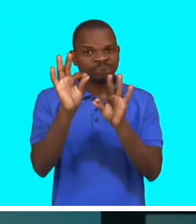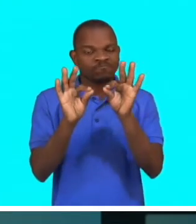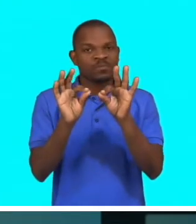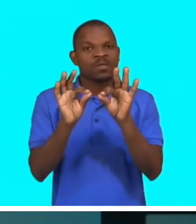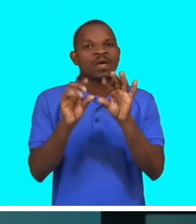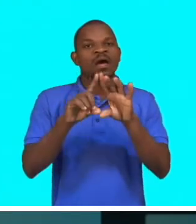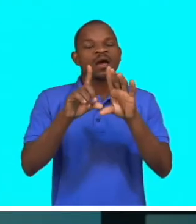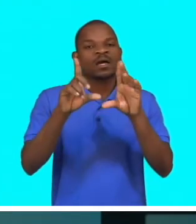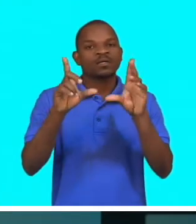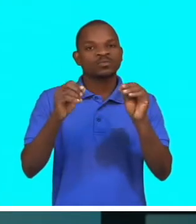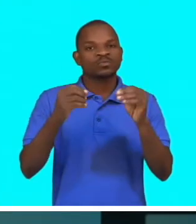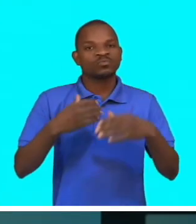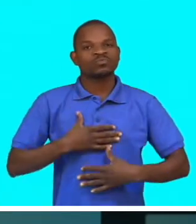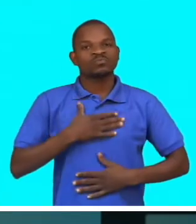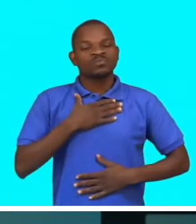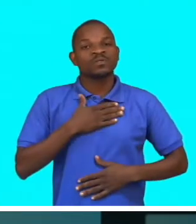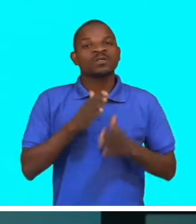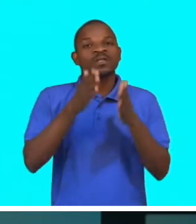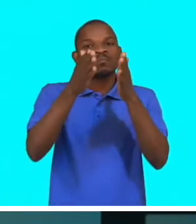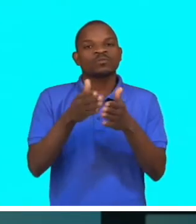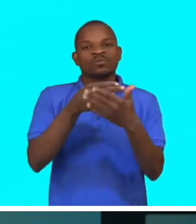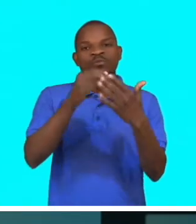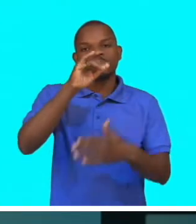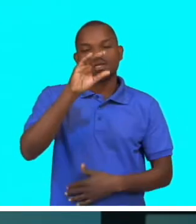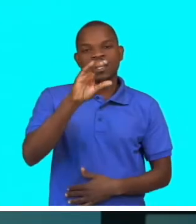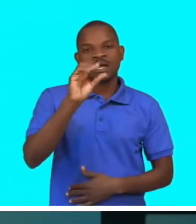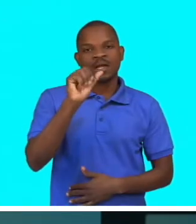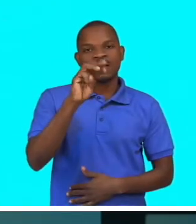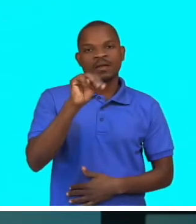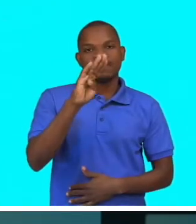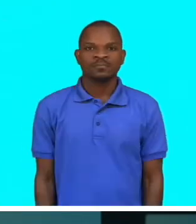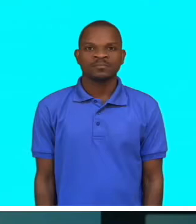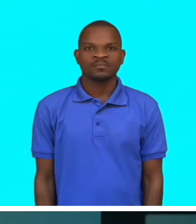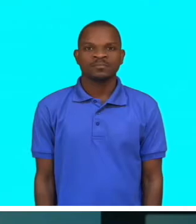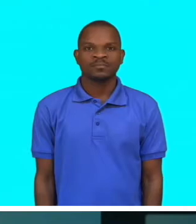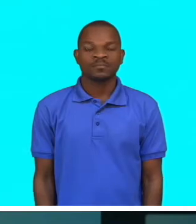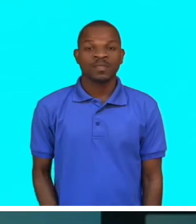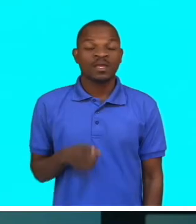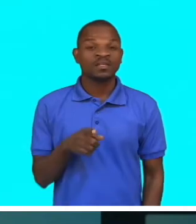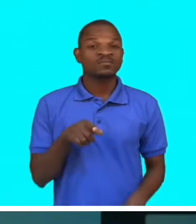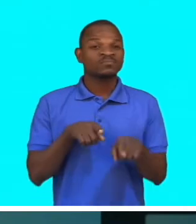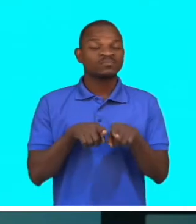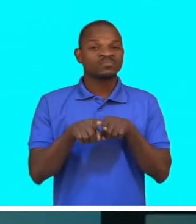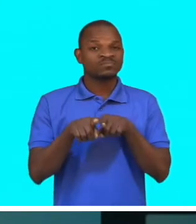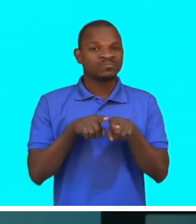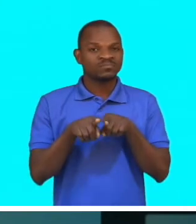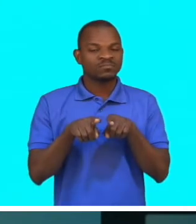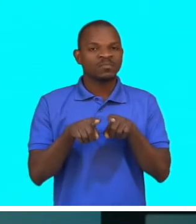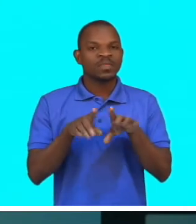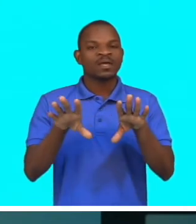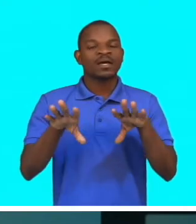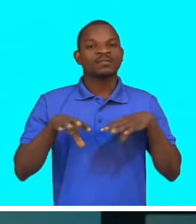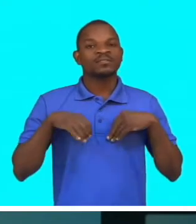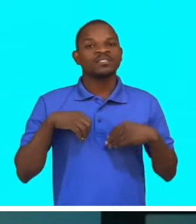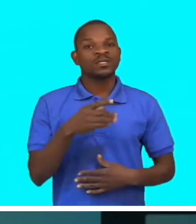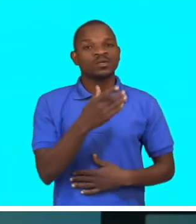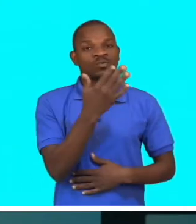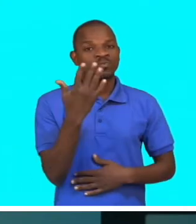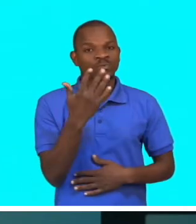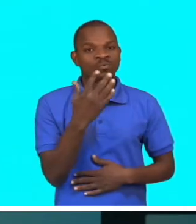isoladora a camiseta do Internacional Kambala. ...que esta competição aceita apenas